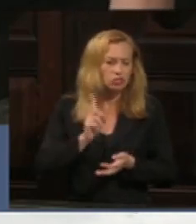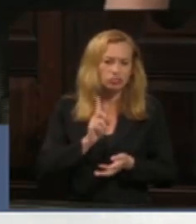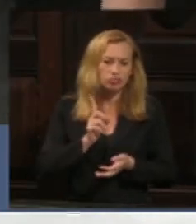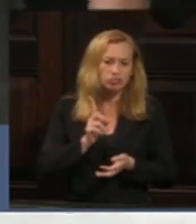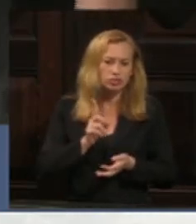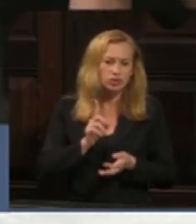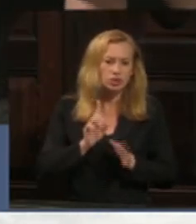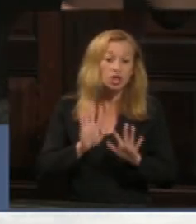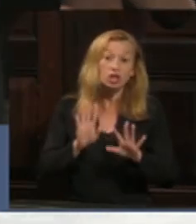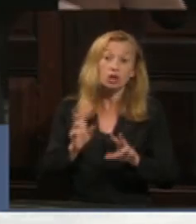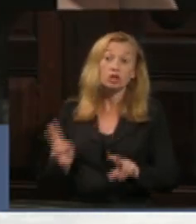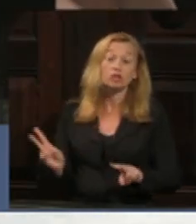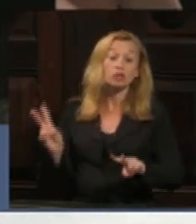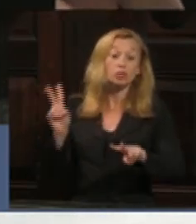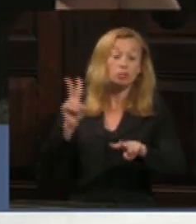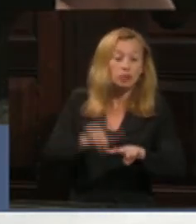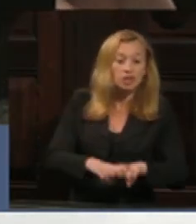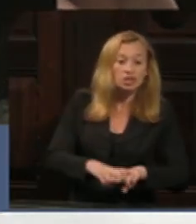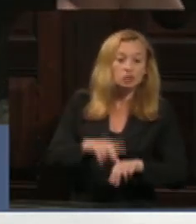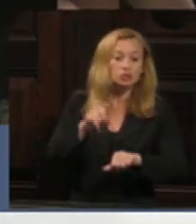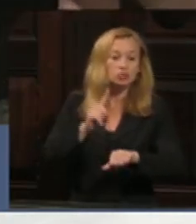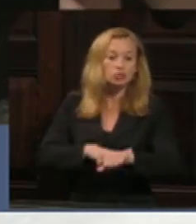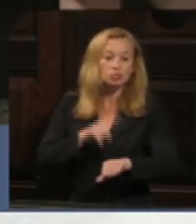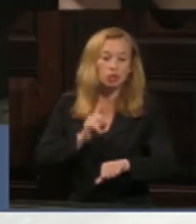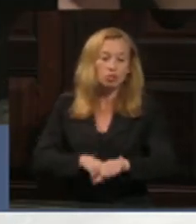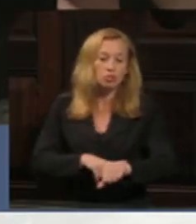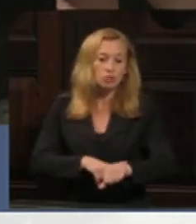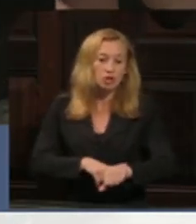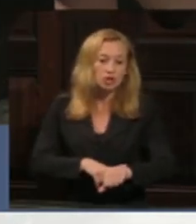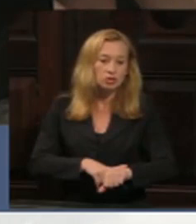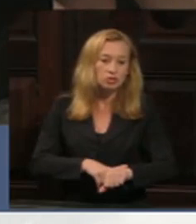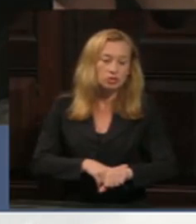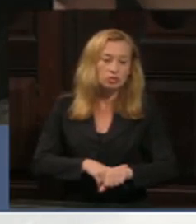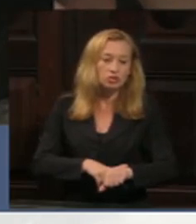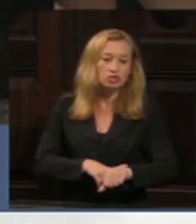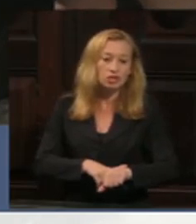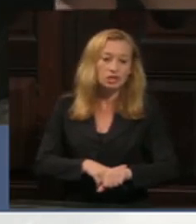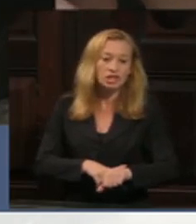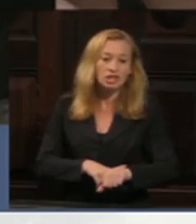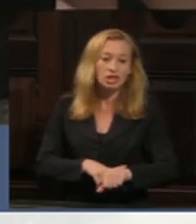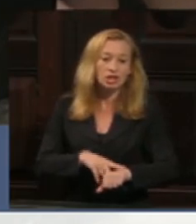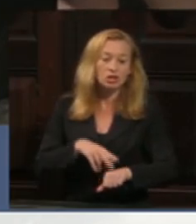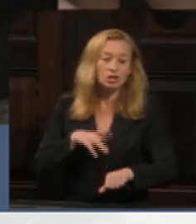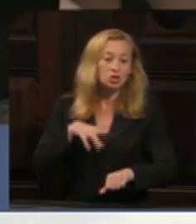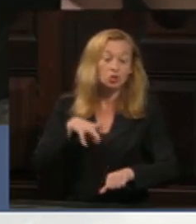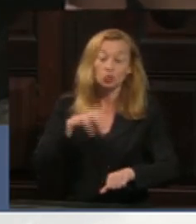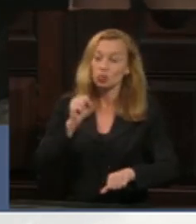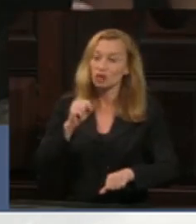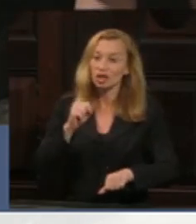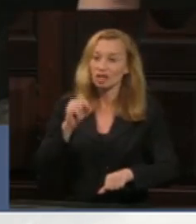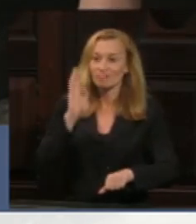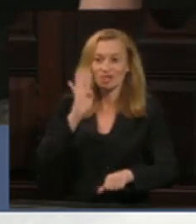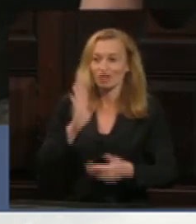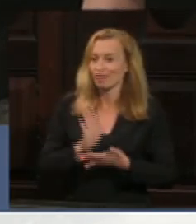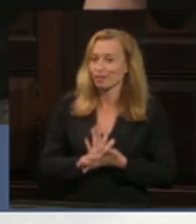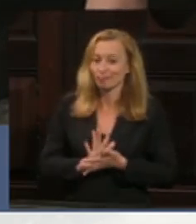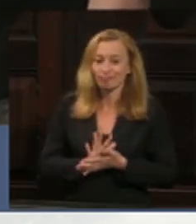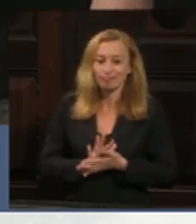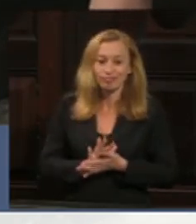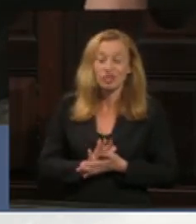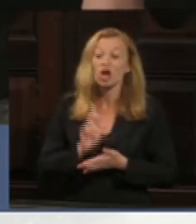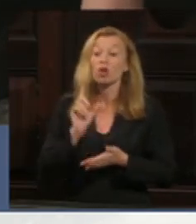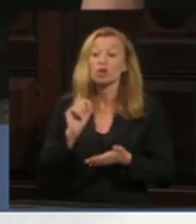Então eles foram presos no momento oportuno. Em relação à autoria imediata, que é o que